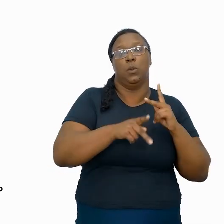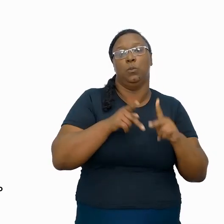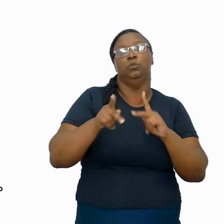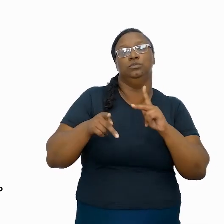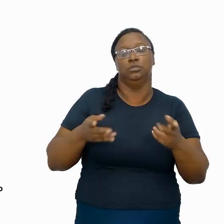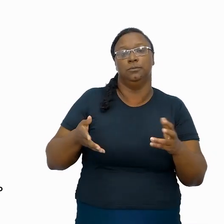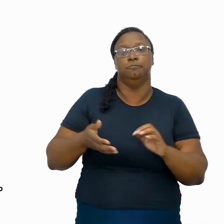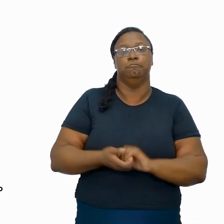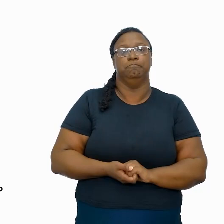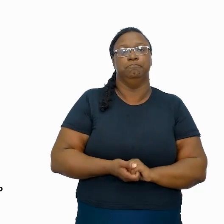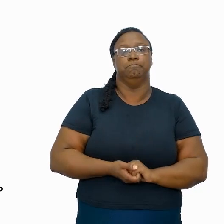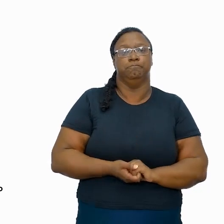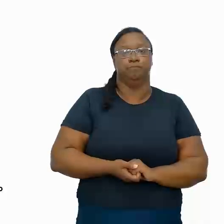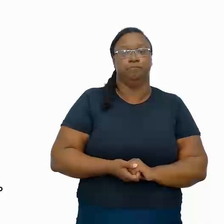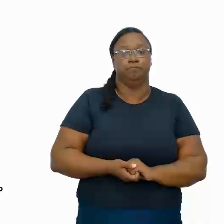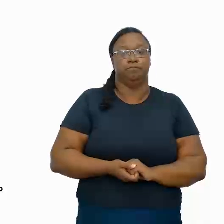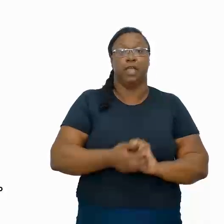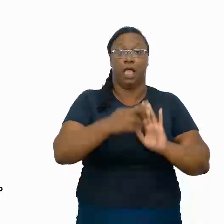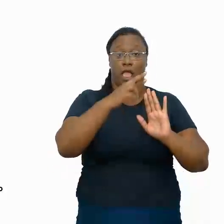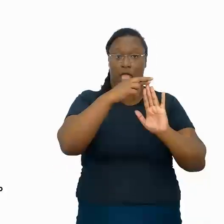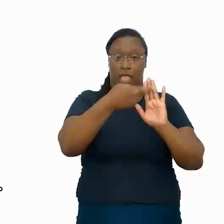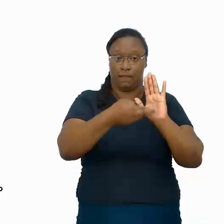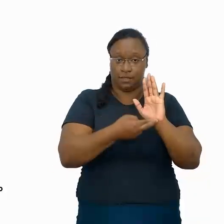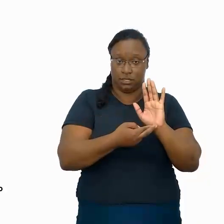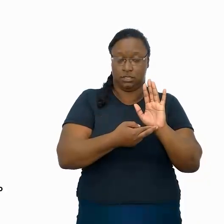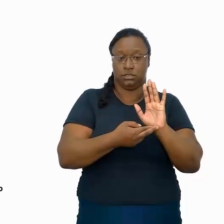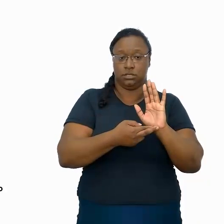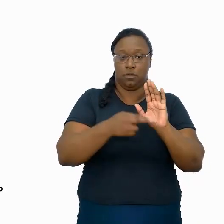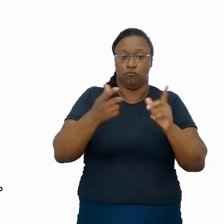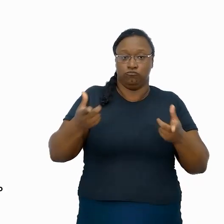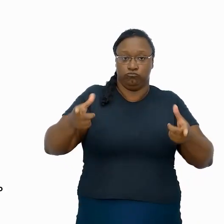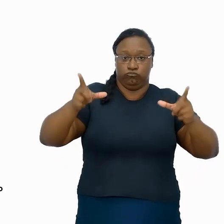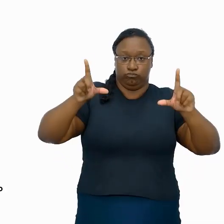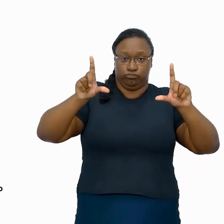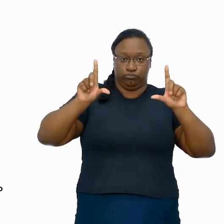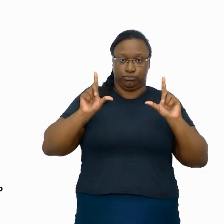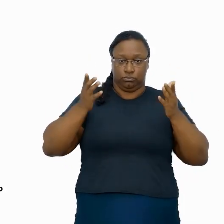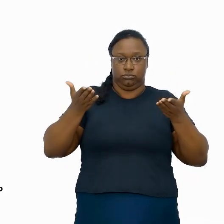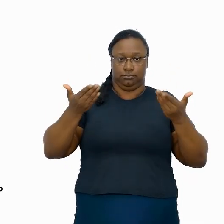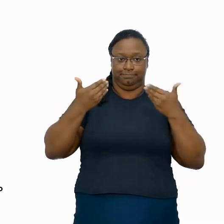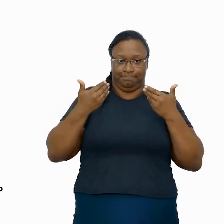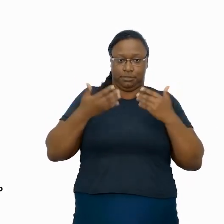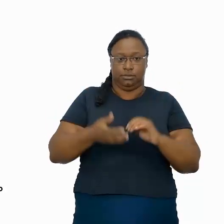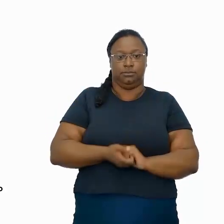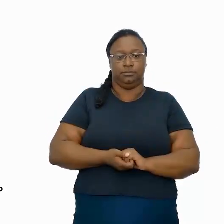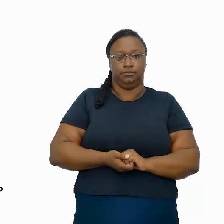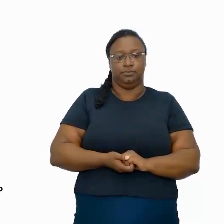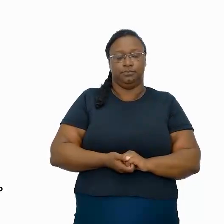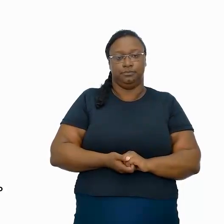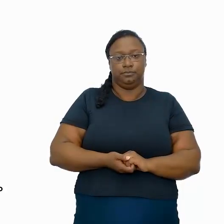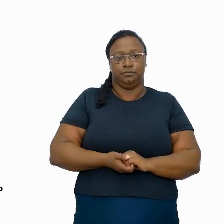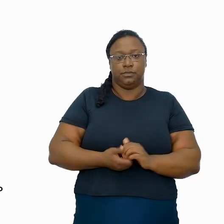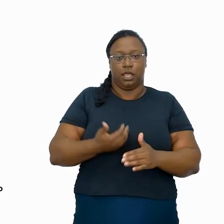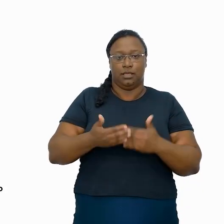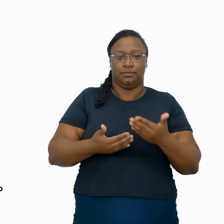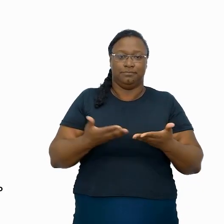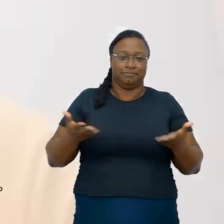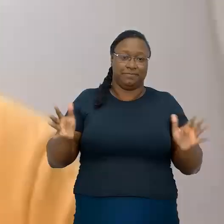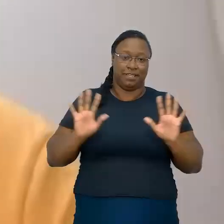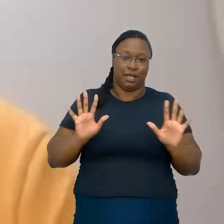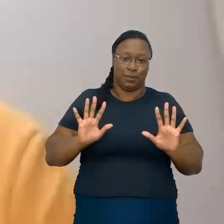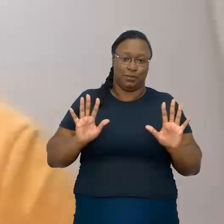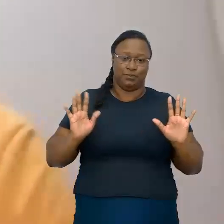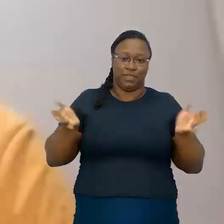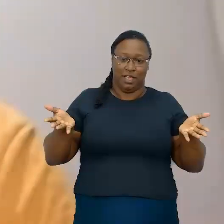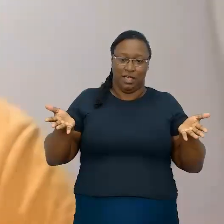professores. Nossas referências, eu vou descompartilhar aqui a tela para me despedir de vocês.